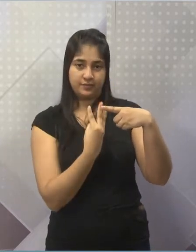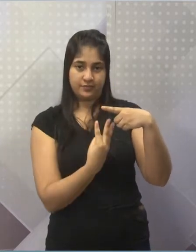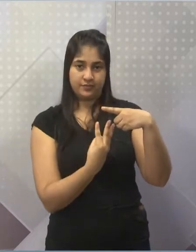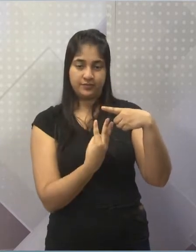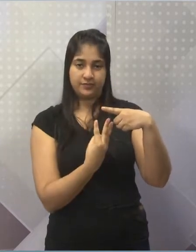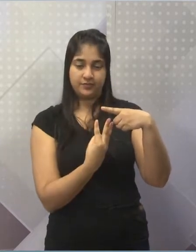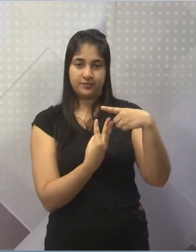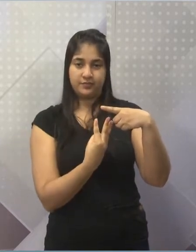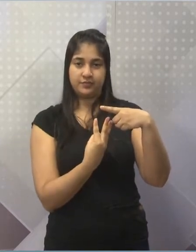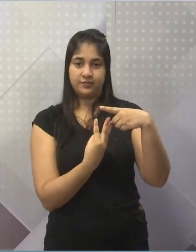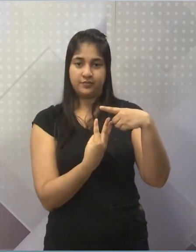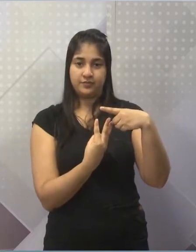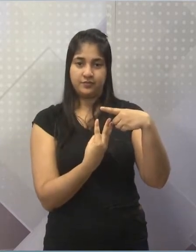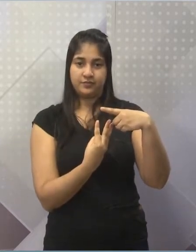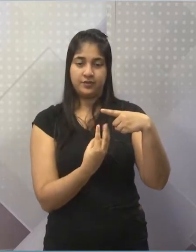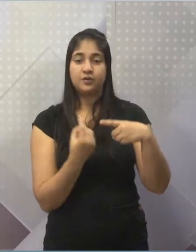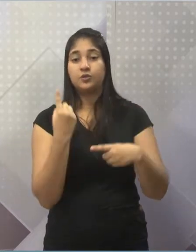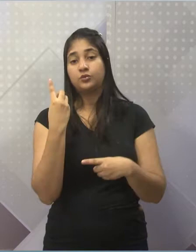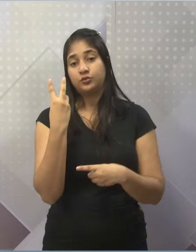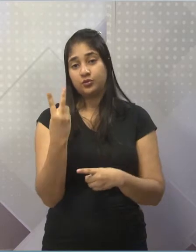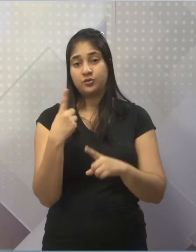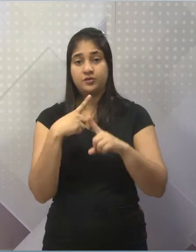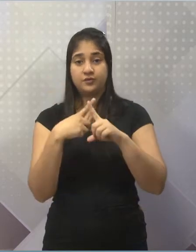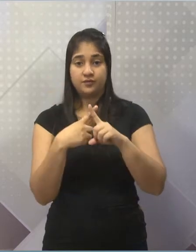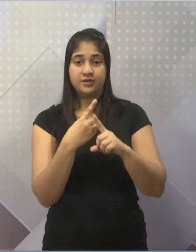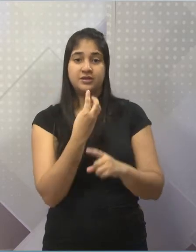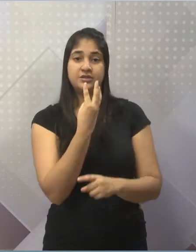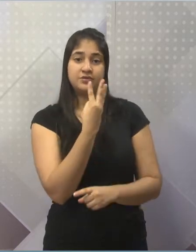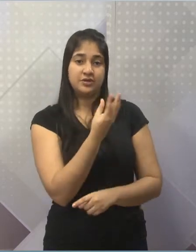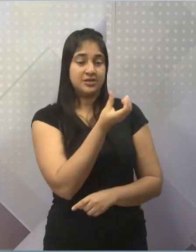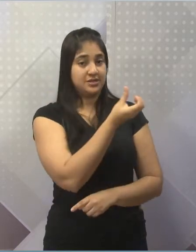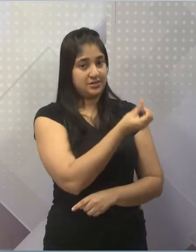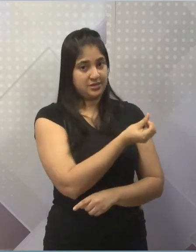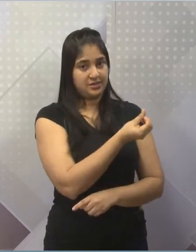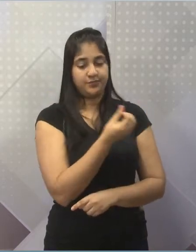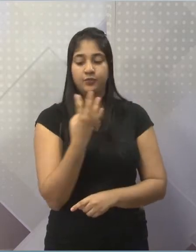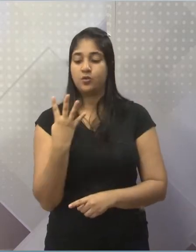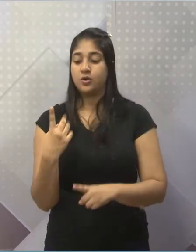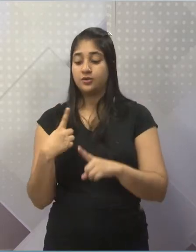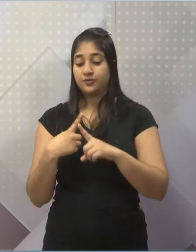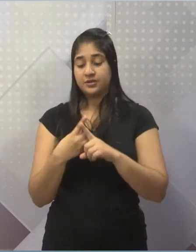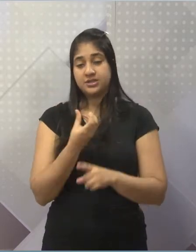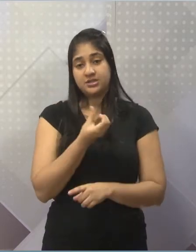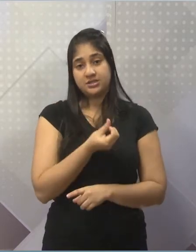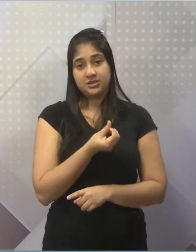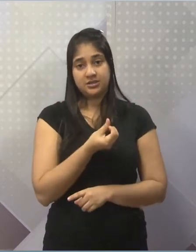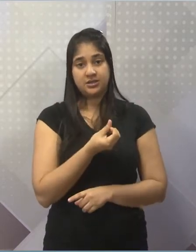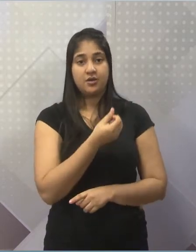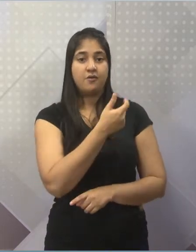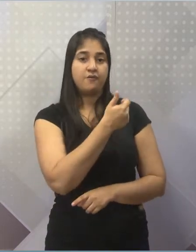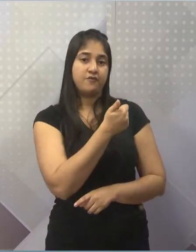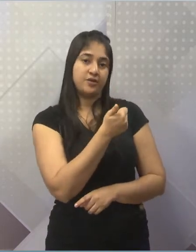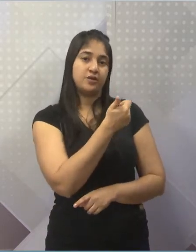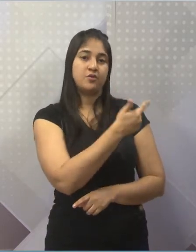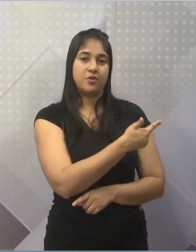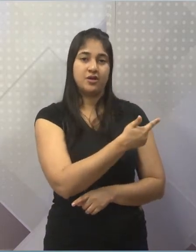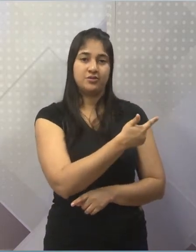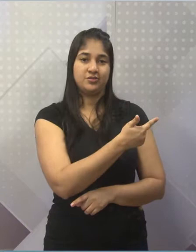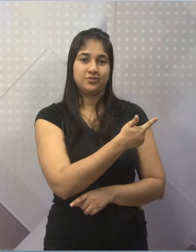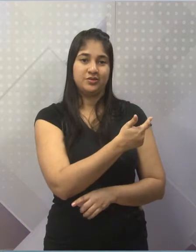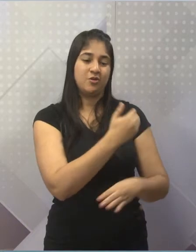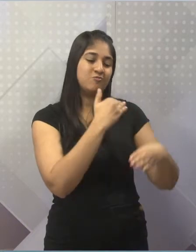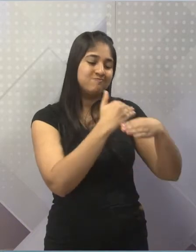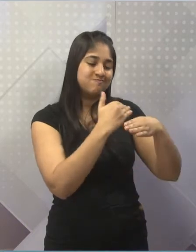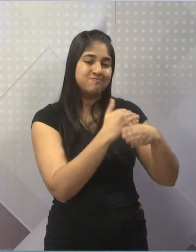3. 2 vezes 3, 6. 4 vezes 6, 24. Eles